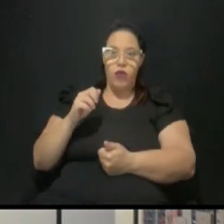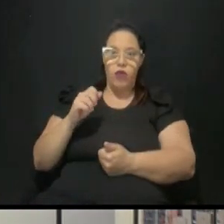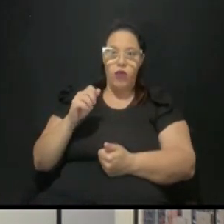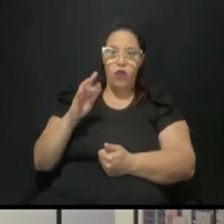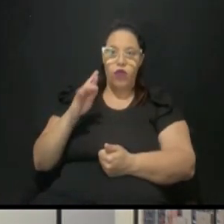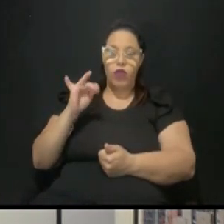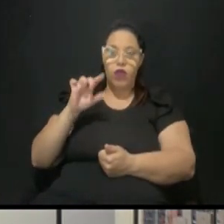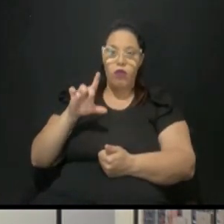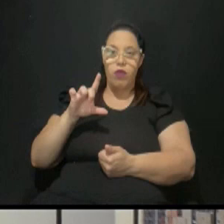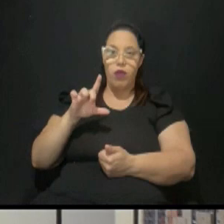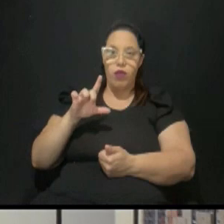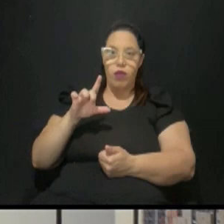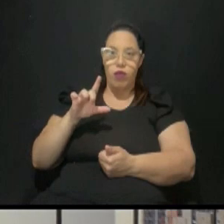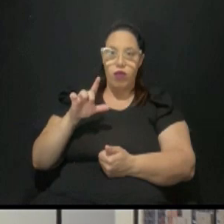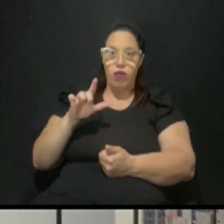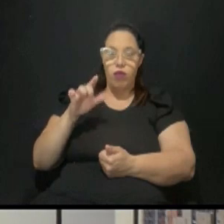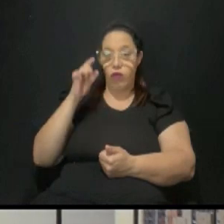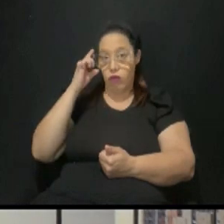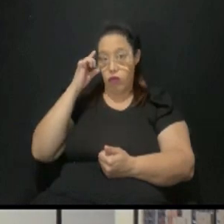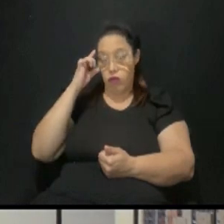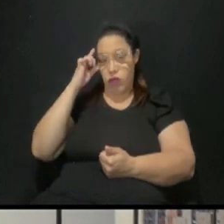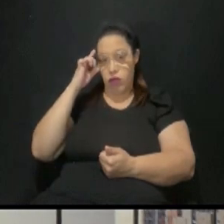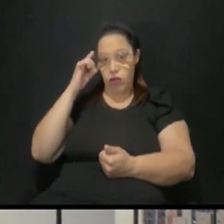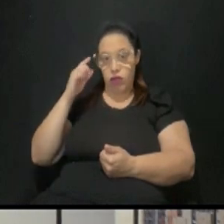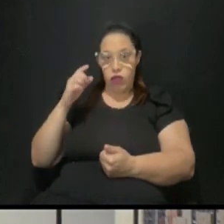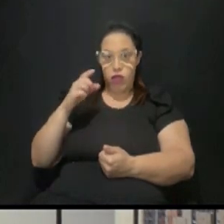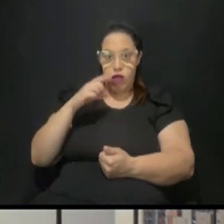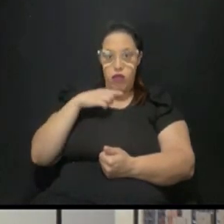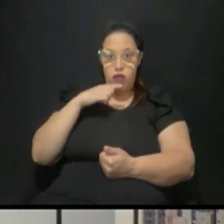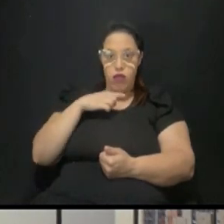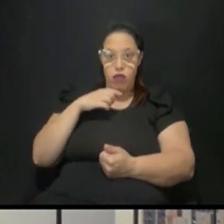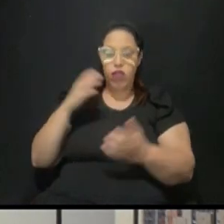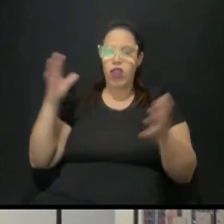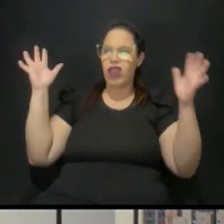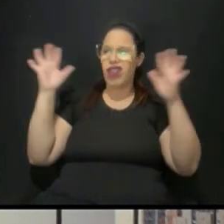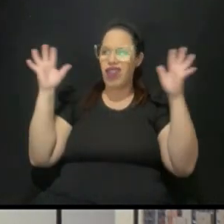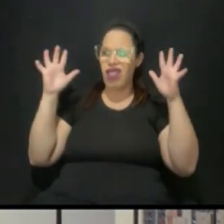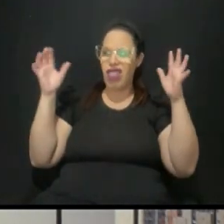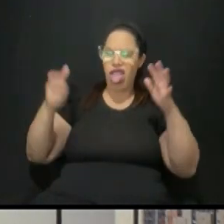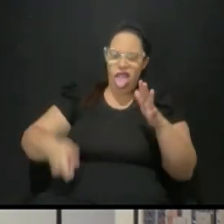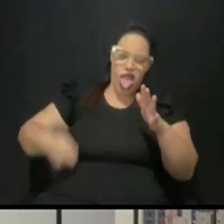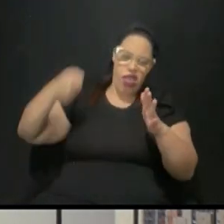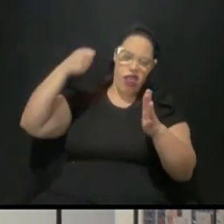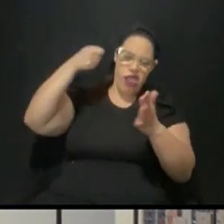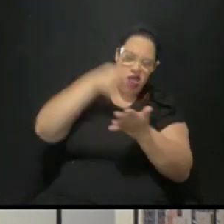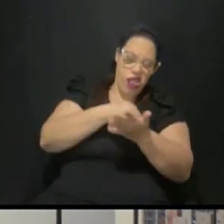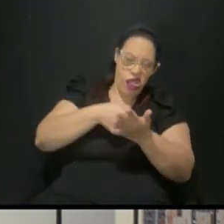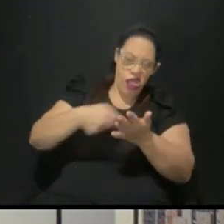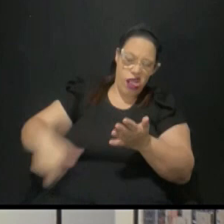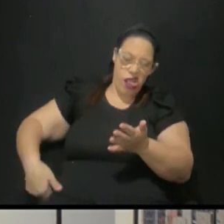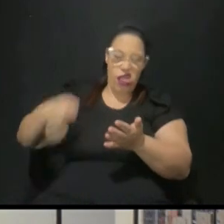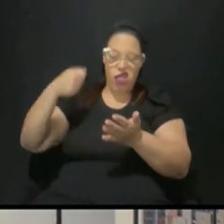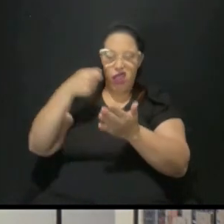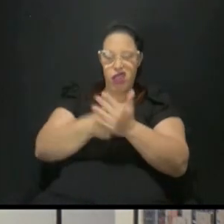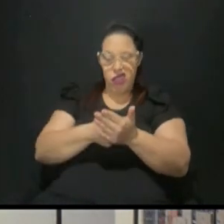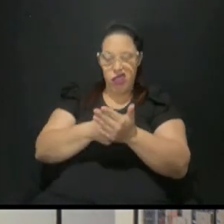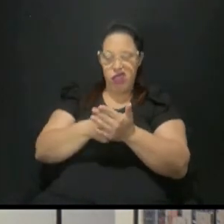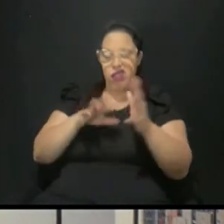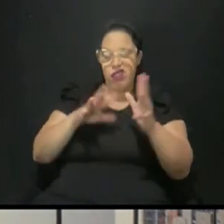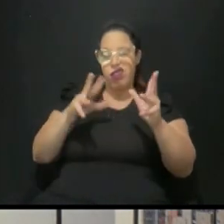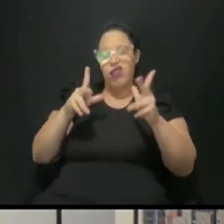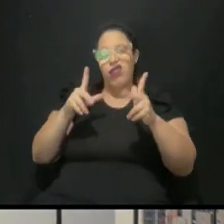atletas têm que fazer campanhas, têm que tirar do bolso e tem que contar com uma série de coisas. Outros a